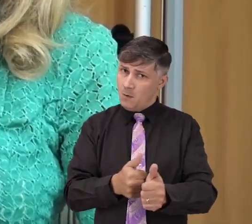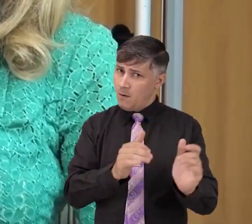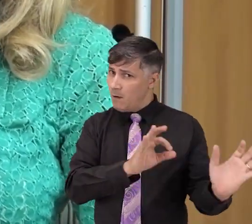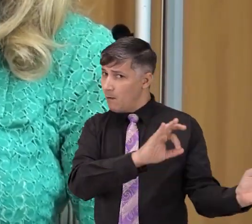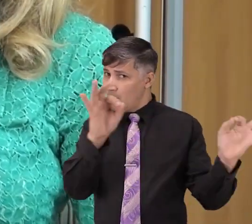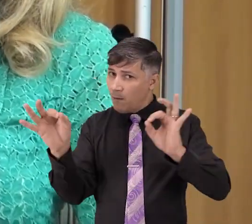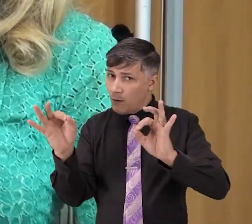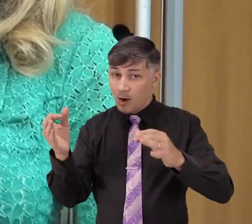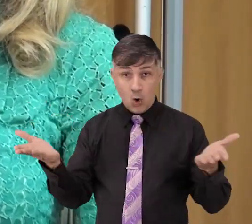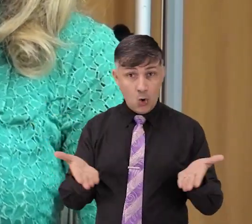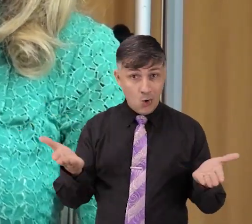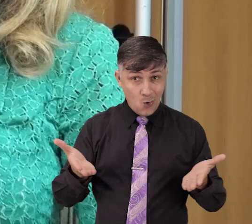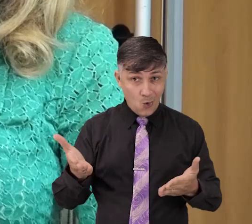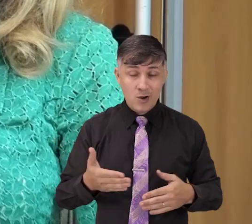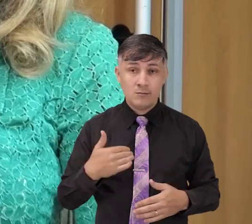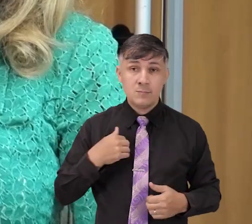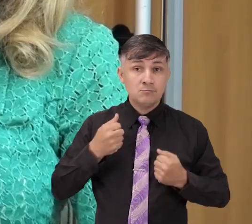acompanhando aqui